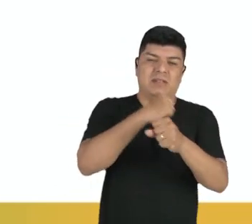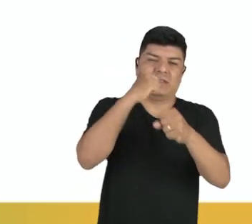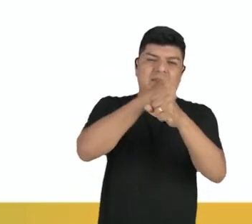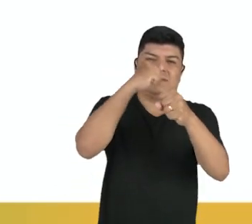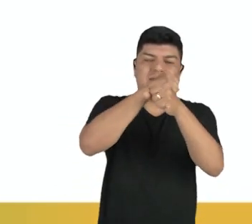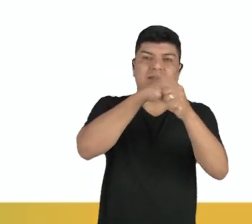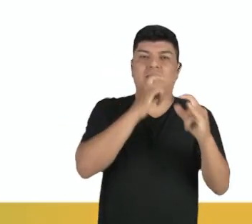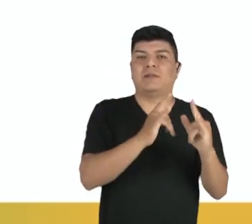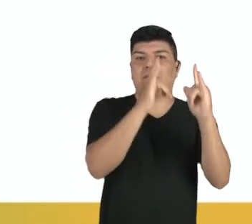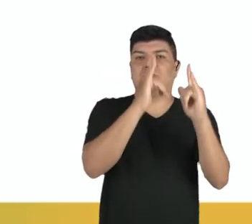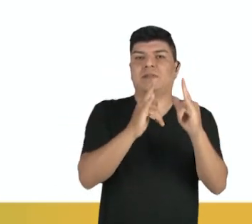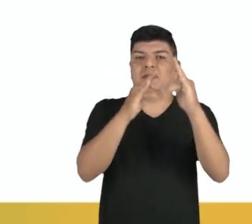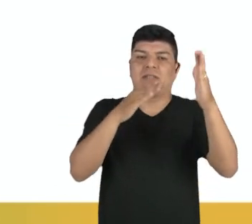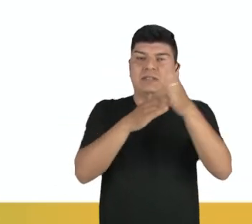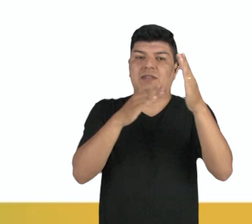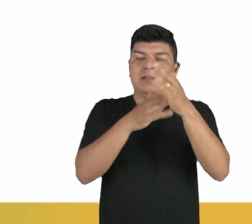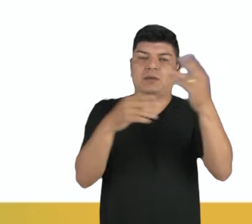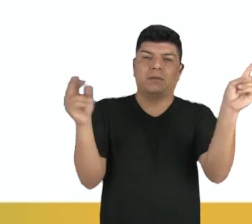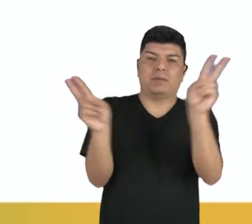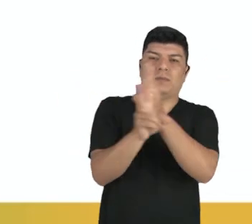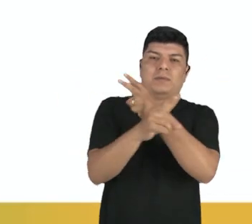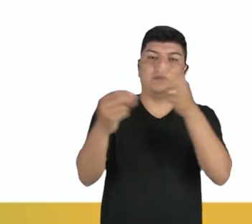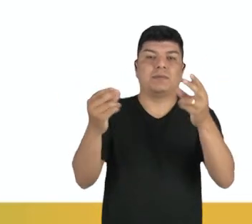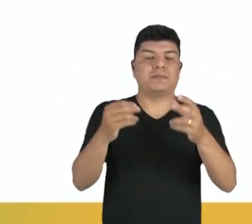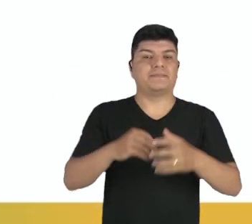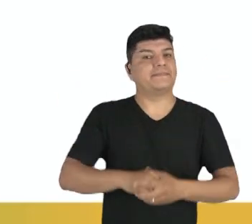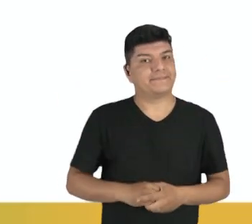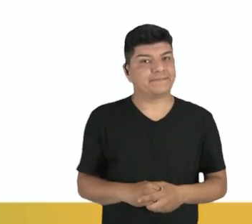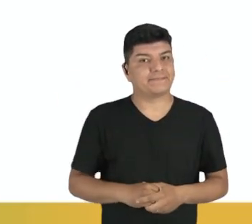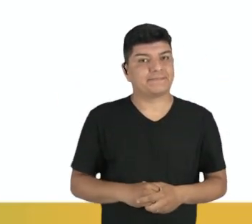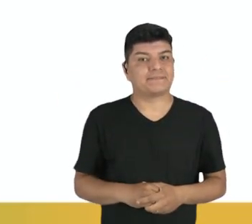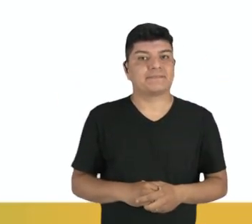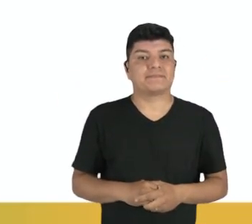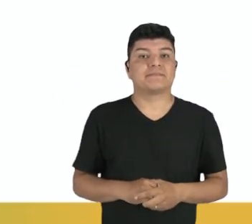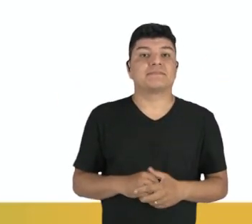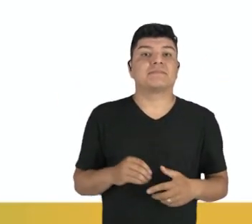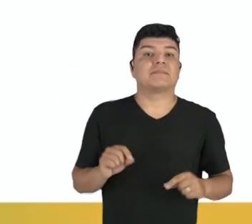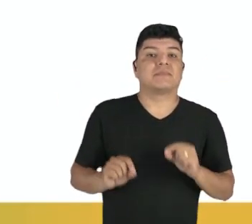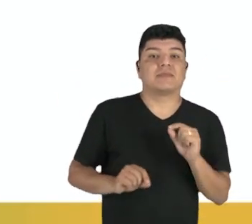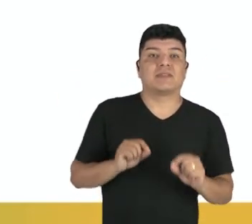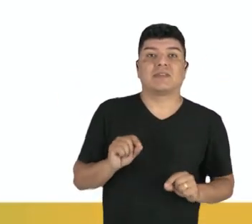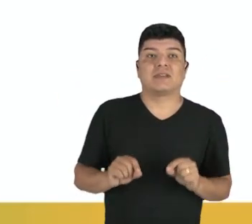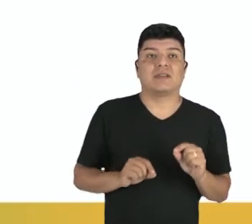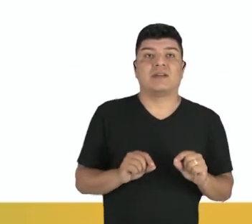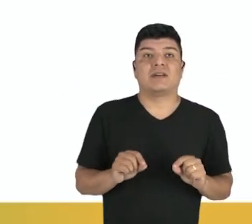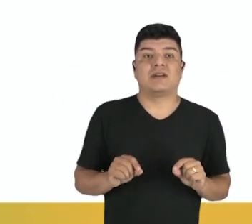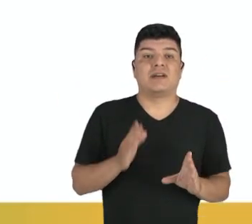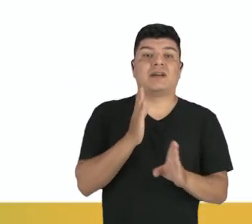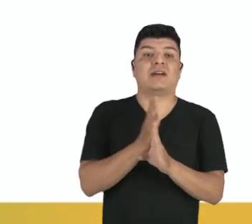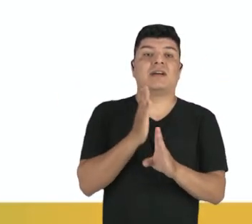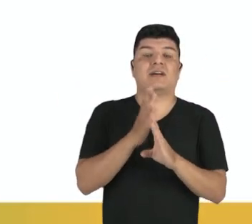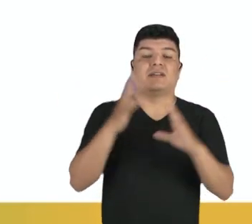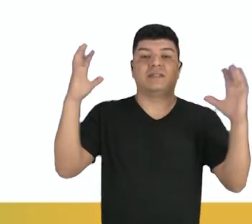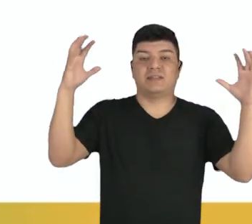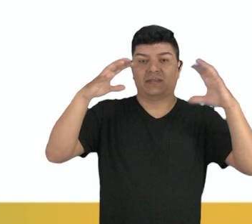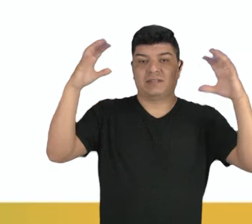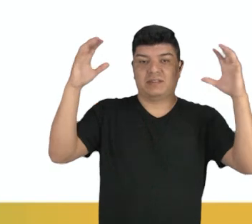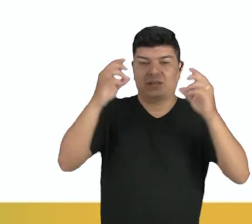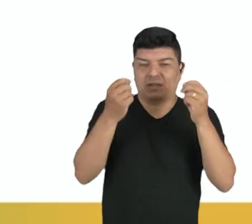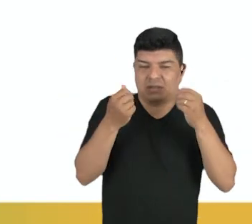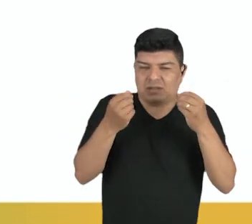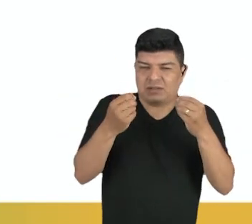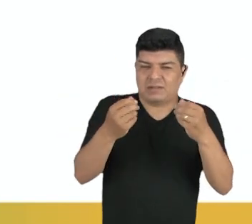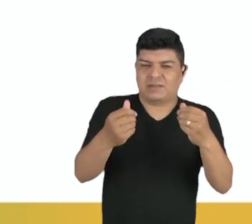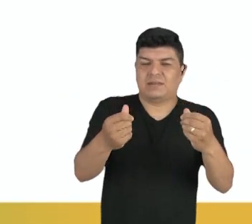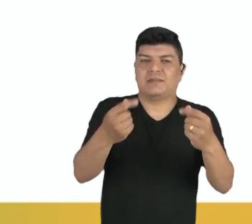que impedem a circulação dos ventos. Vamos lá, o que indica aí causa da chuva ácida? Dá mais uma lida